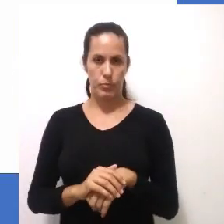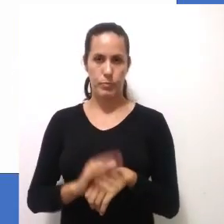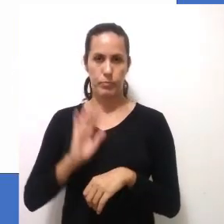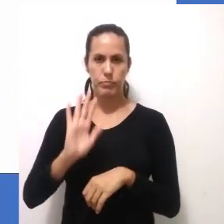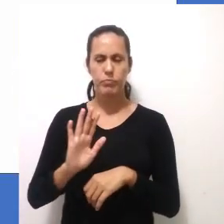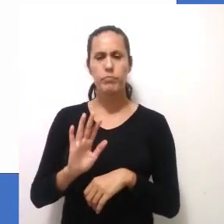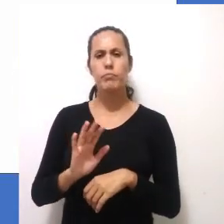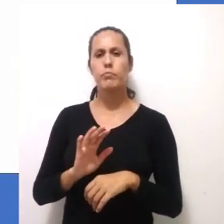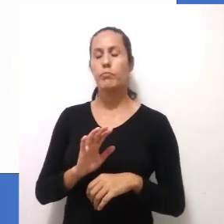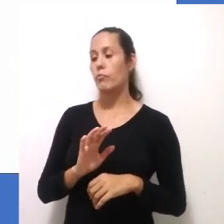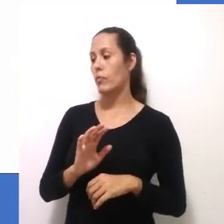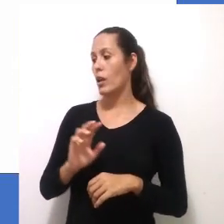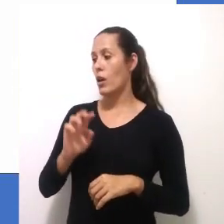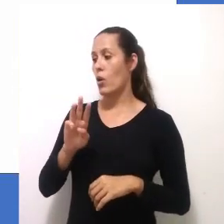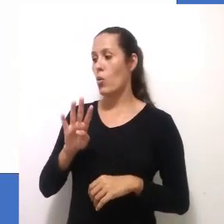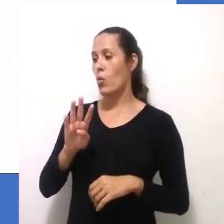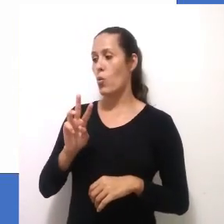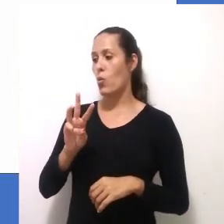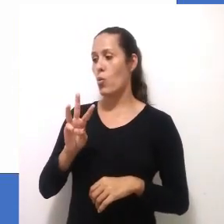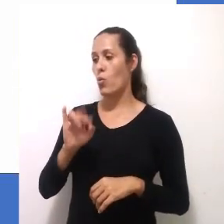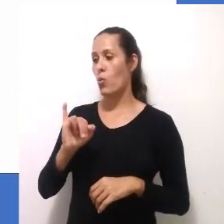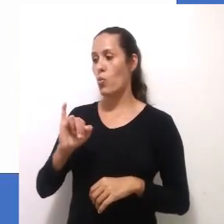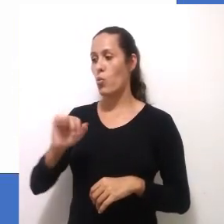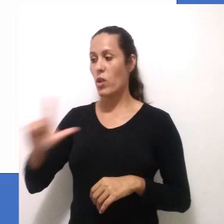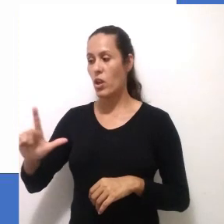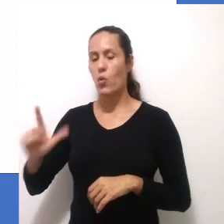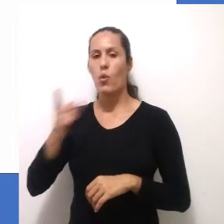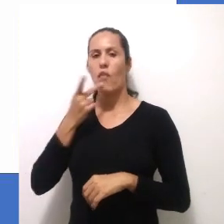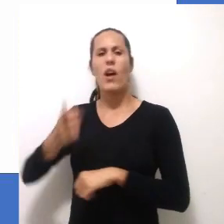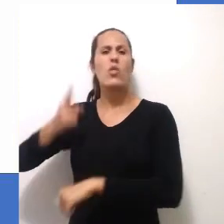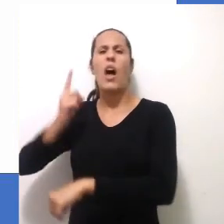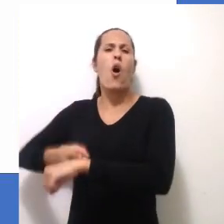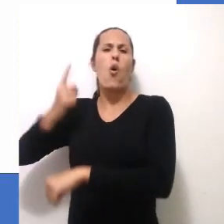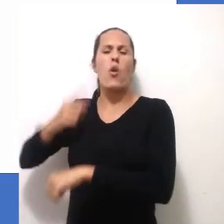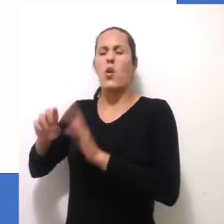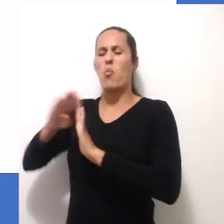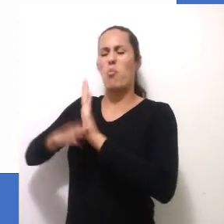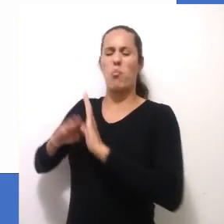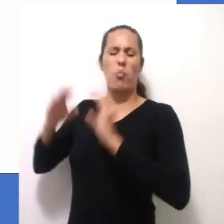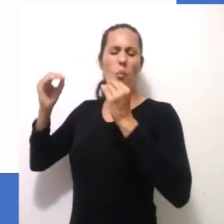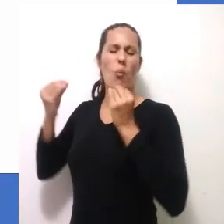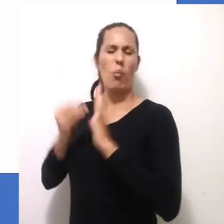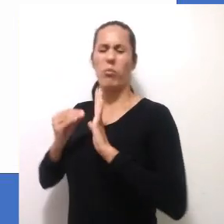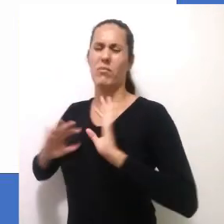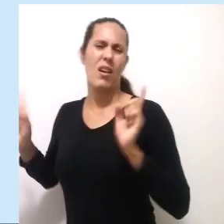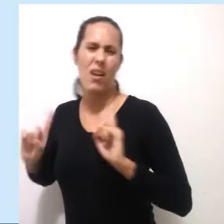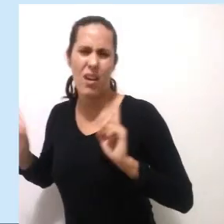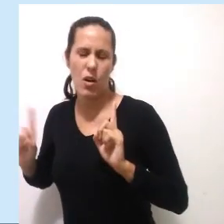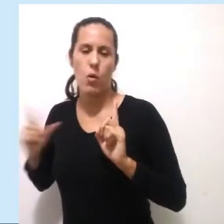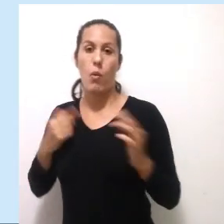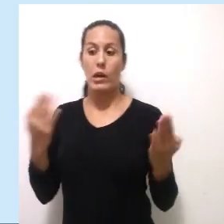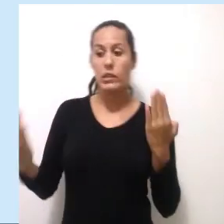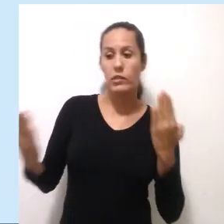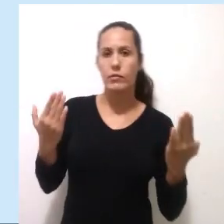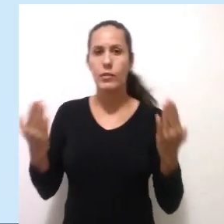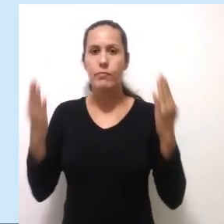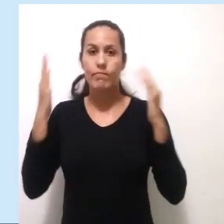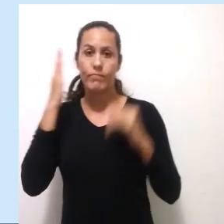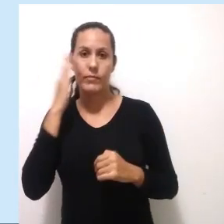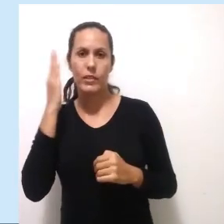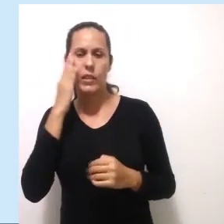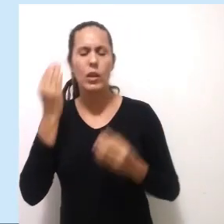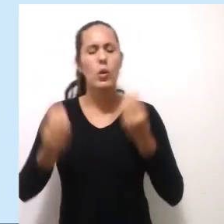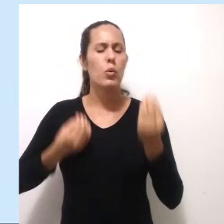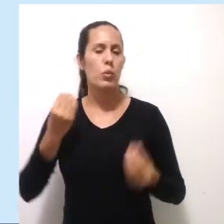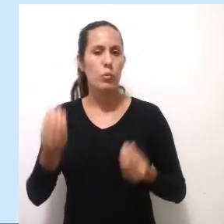ele acontece no momento que eu falo na hora, sem tanto planejamento. Então, a gente vai entender um pouquinho como